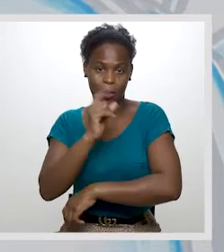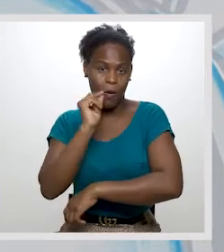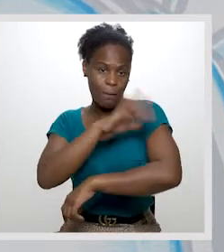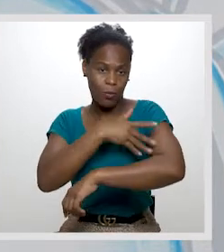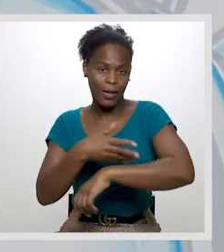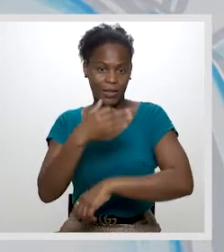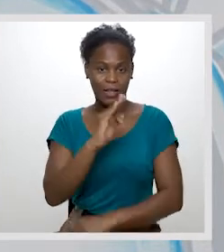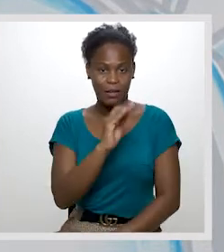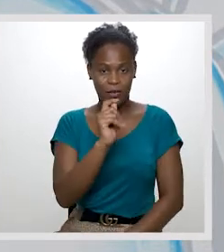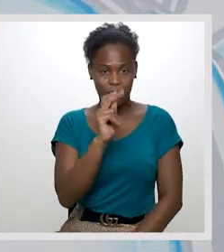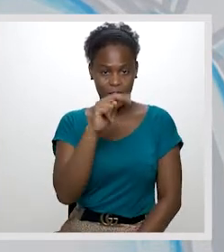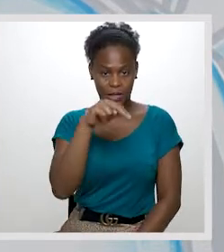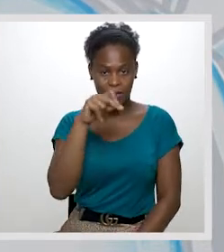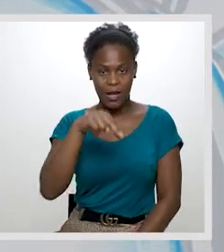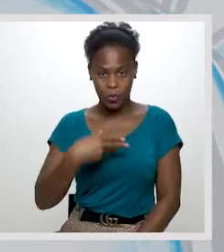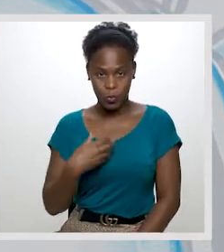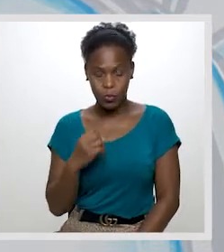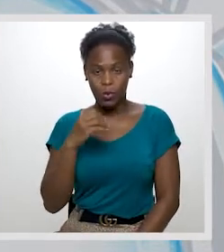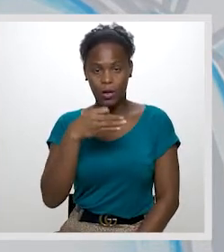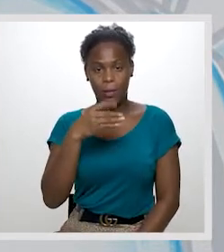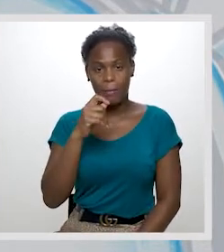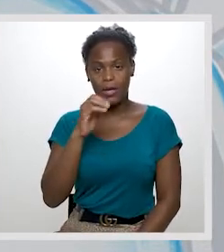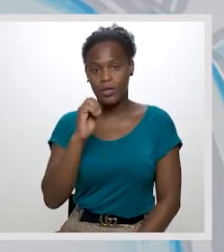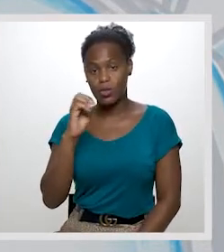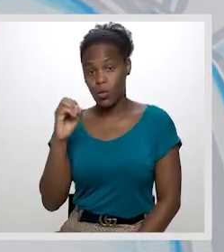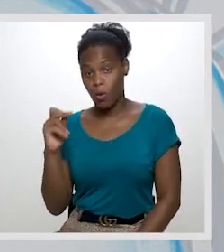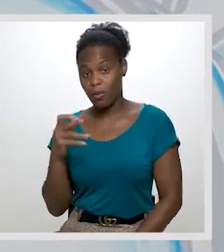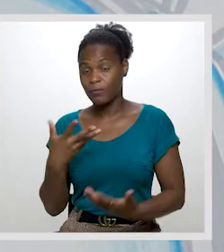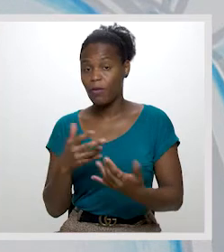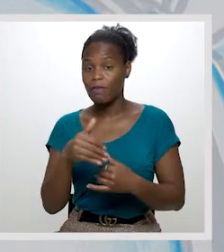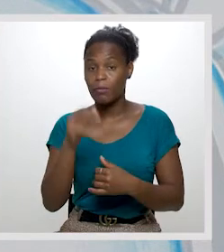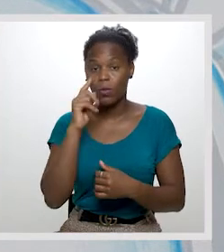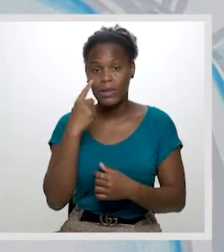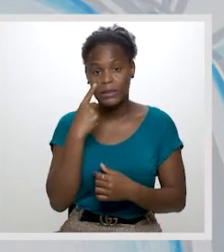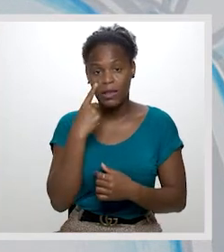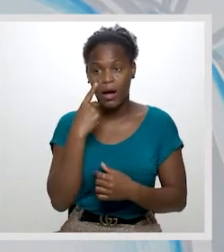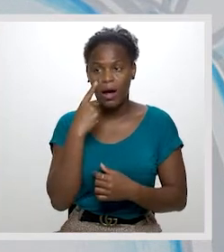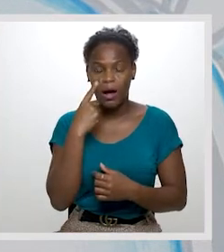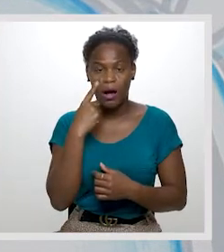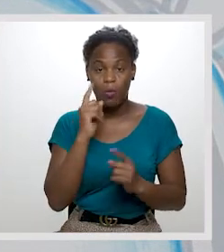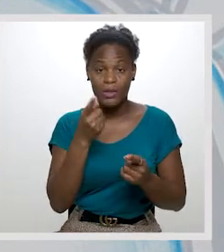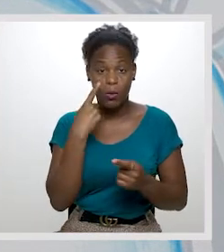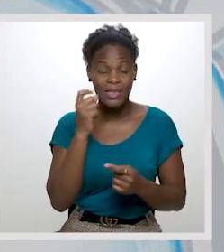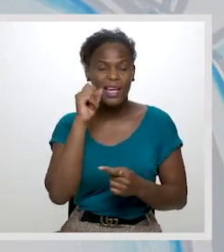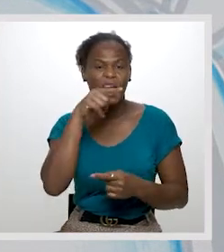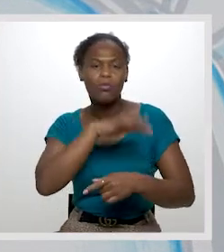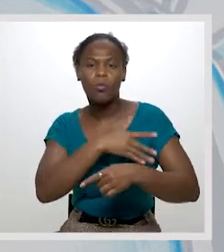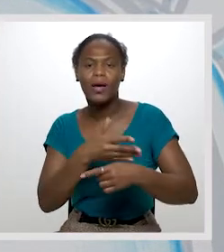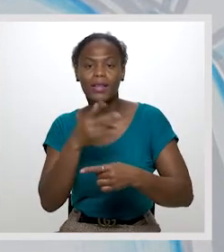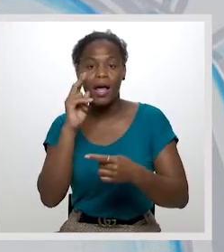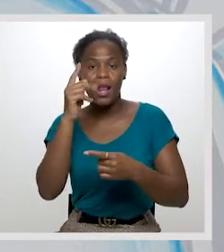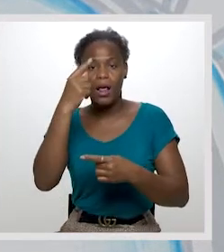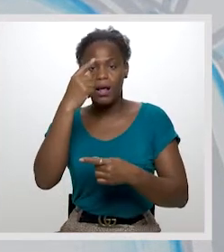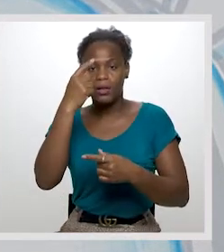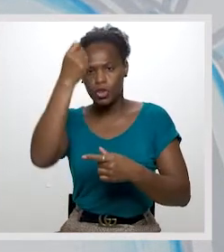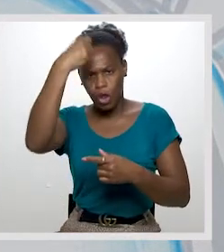representantes, o poeta Fernando Pessoa. Como tal, vamos começar conhecendo quem foi este poeta. Vamos